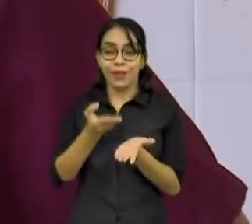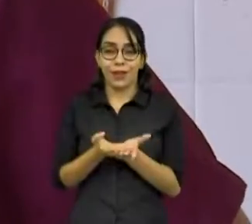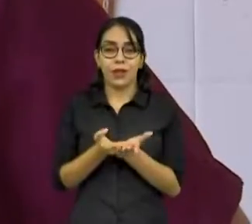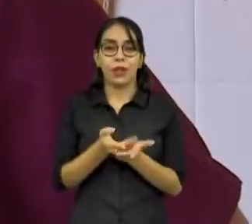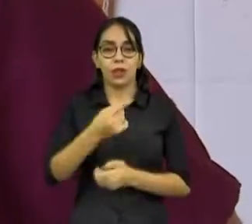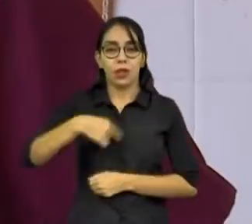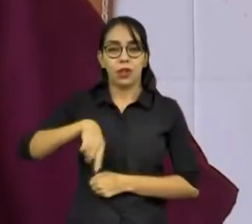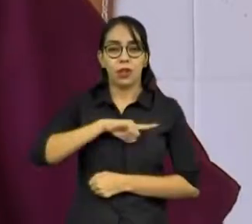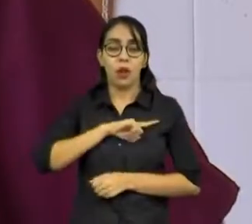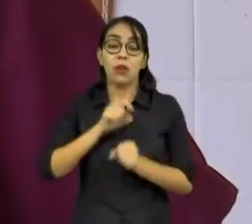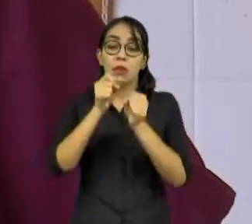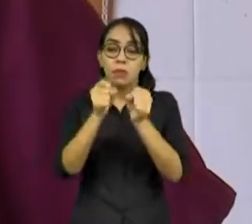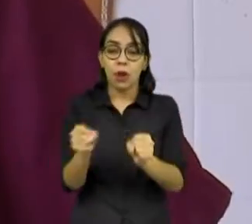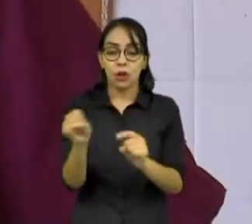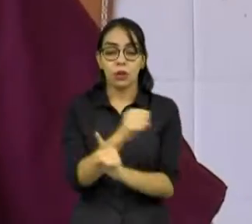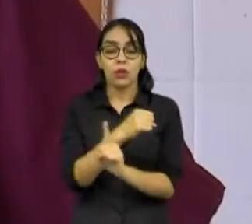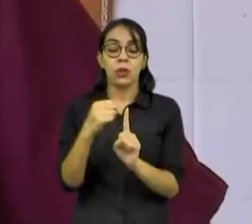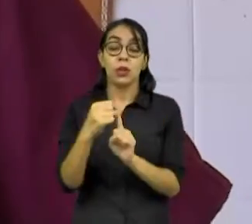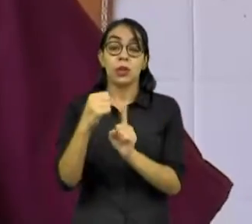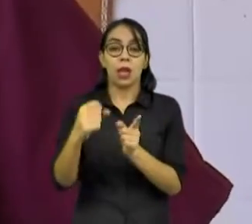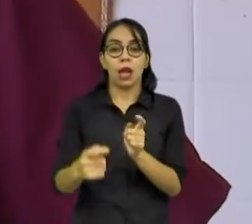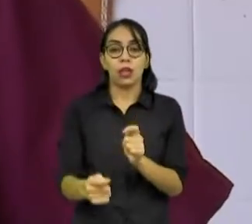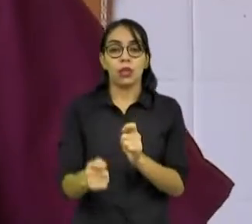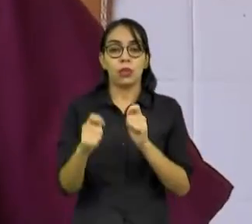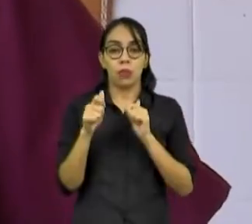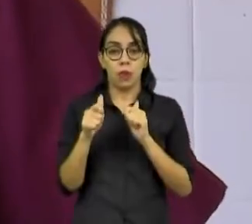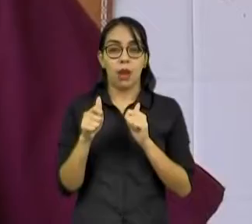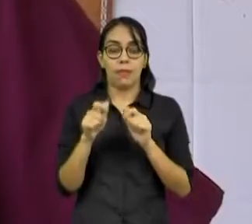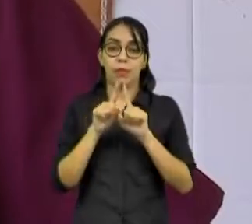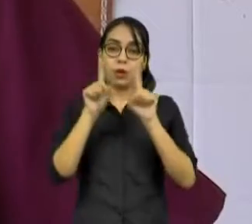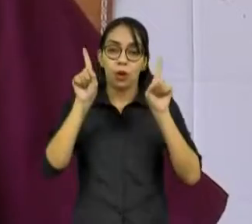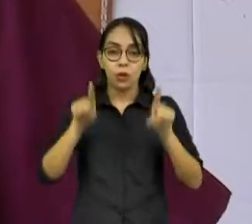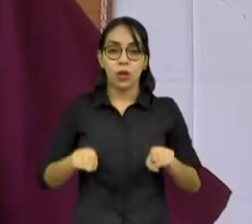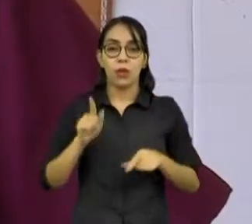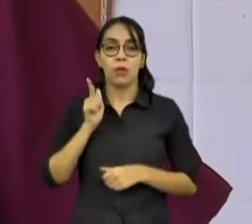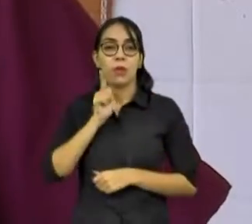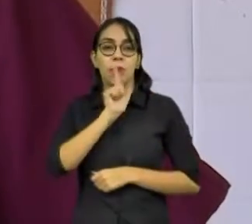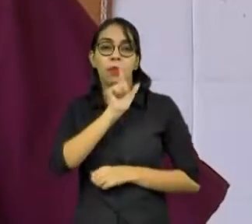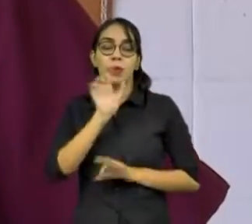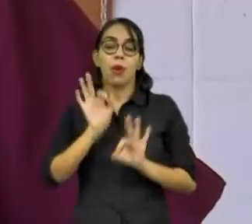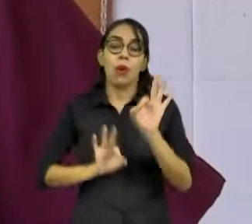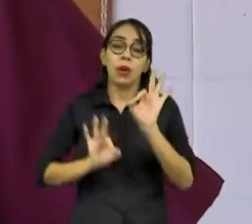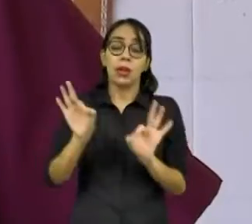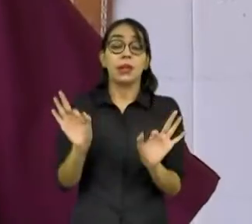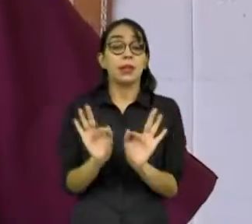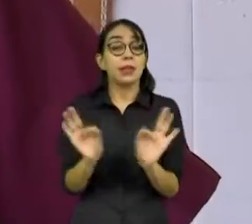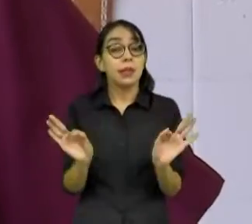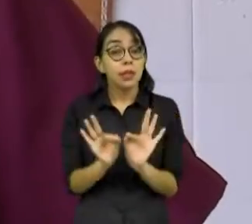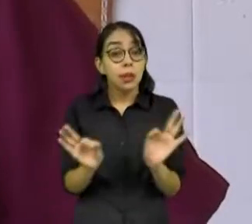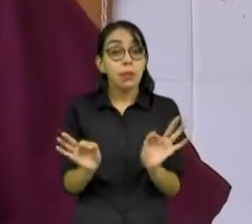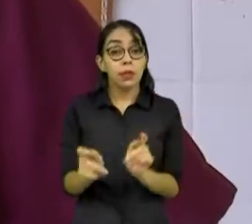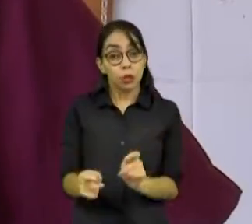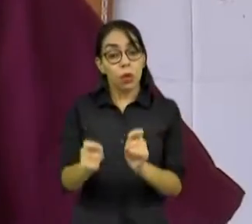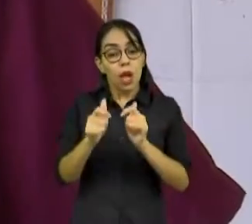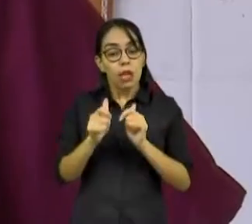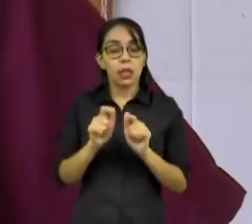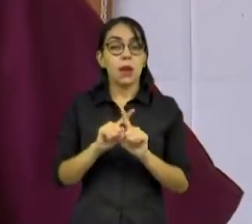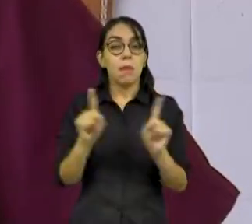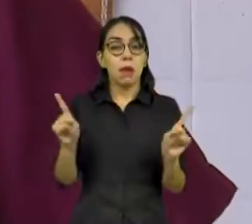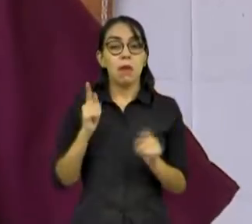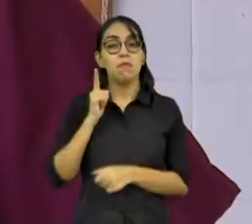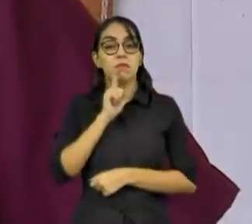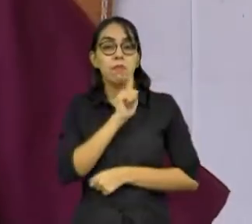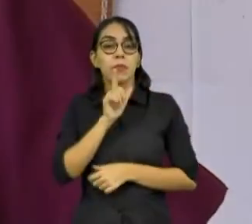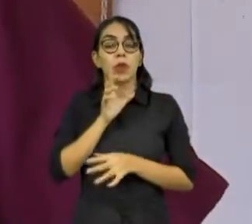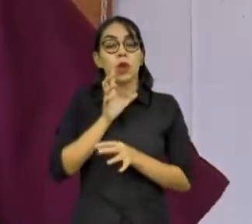nesse processo das campanhas e financiar os seus projetos, né? São valores pequenos, mas que a gente acredita que no decorrer